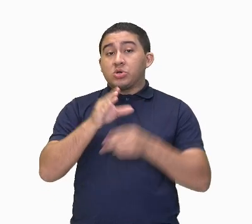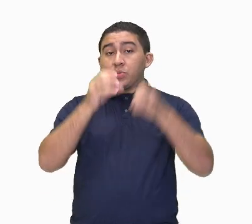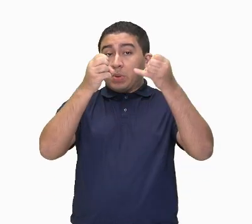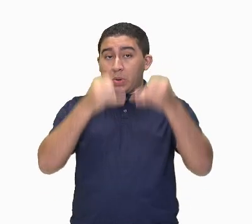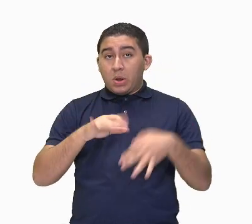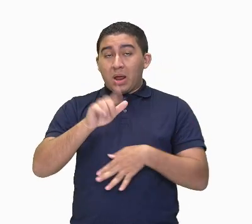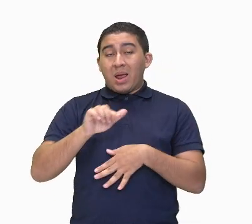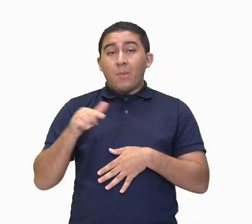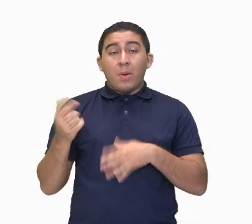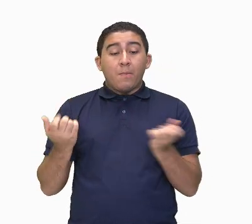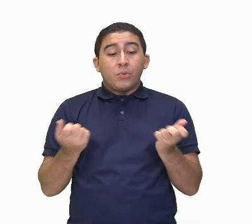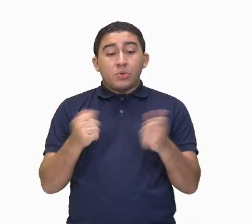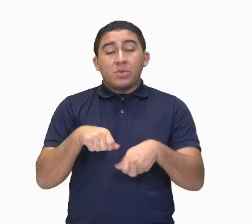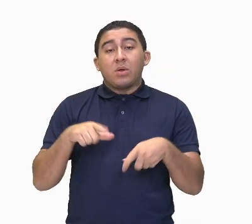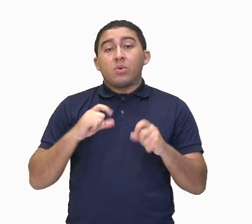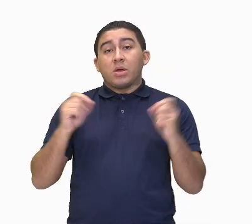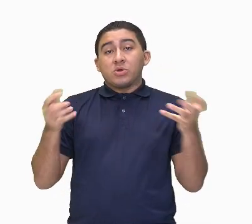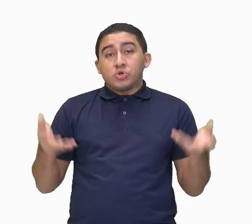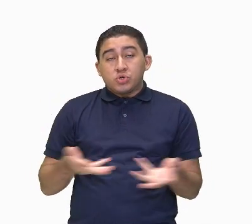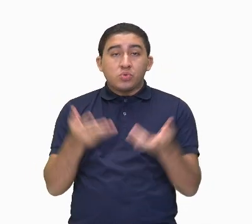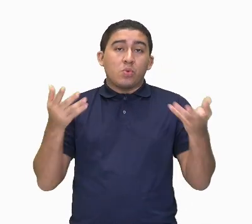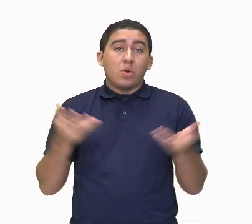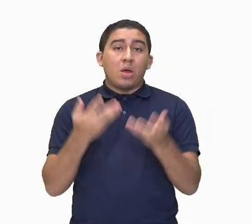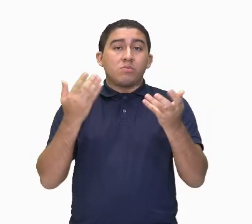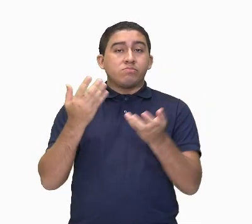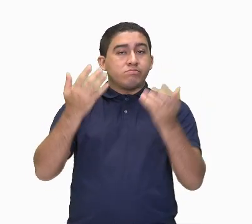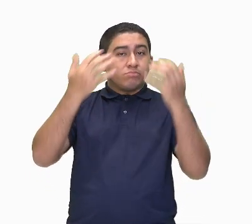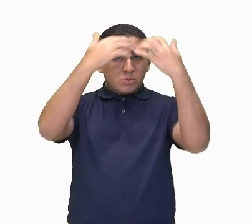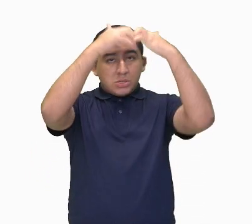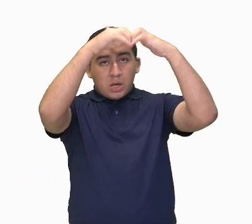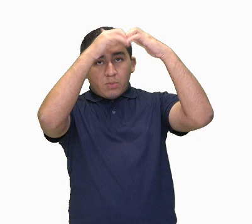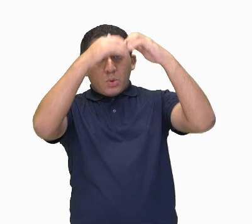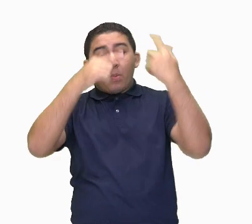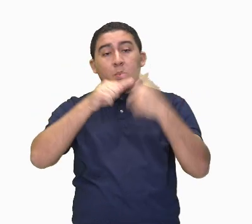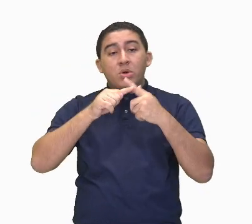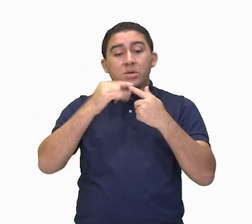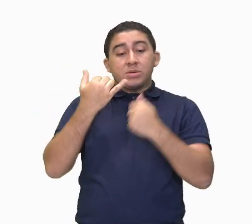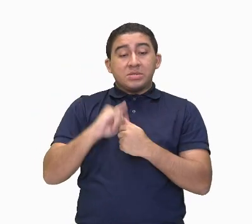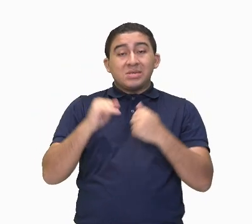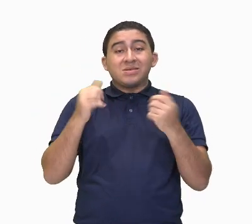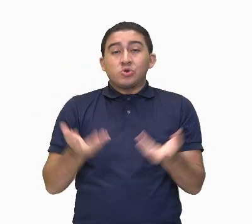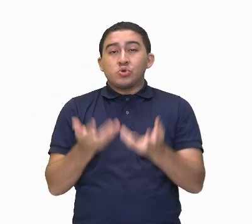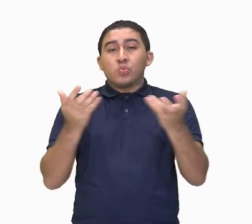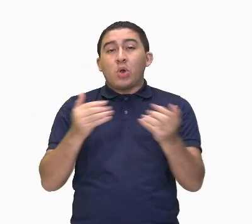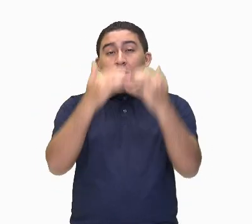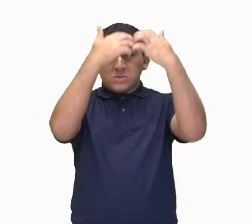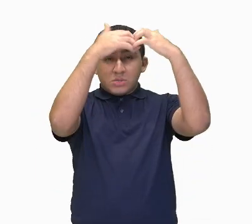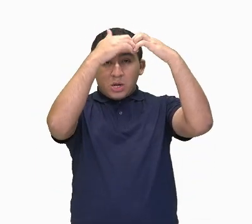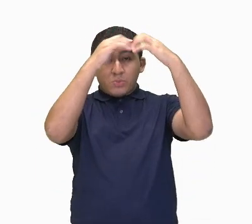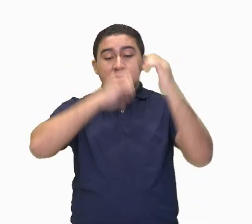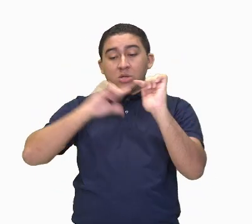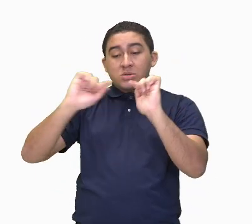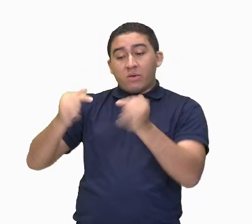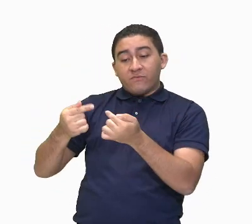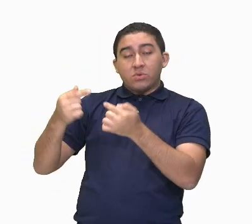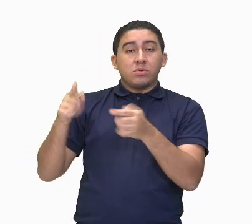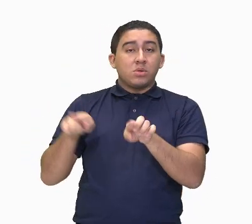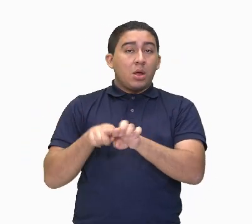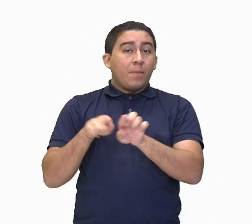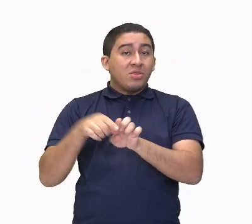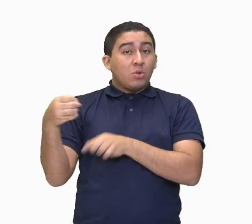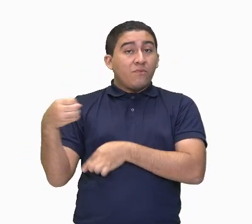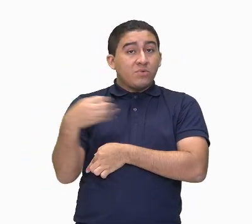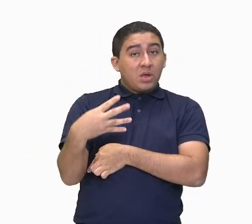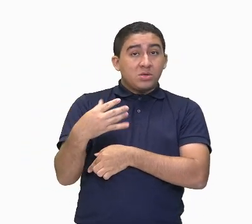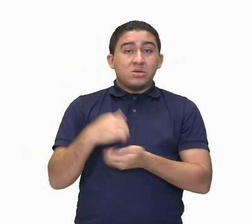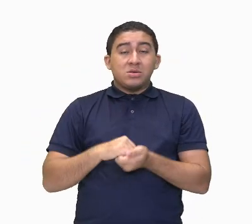de estimular a plasticidade neural, porque estimular o cérebro com desafios e novidades, né? Então, se você